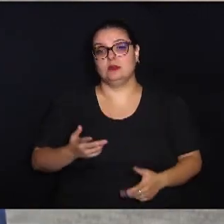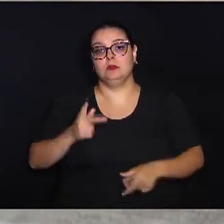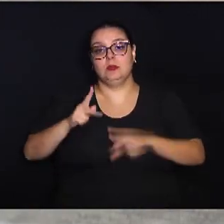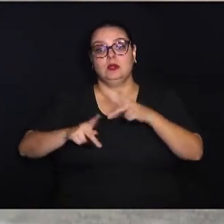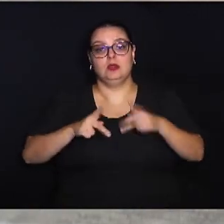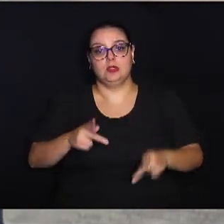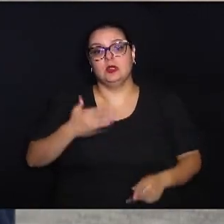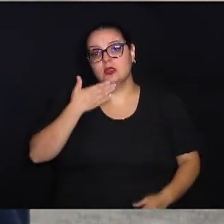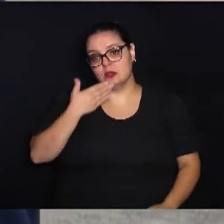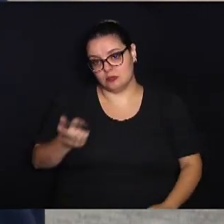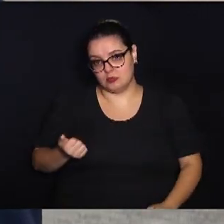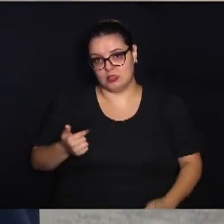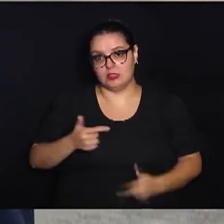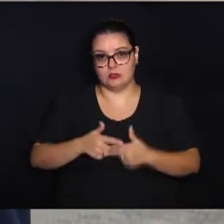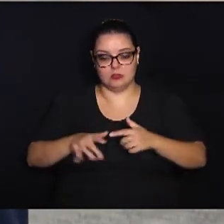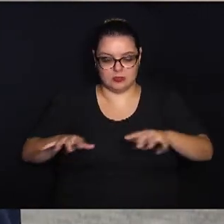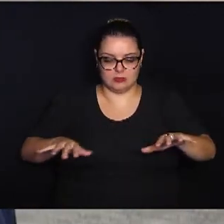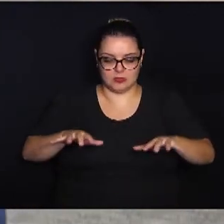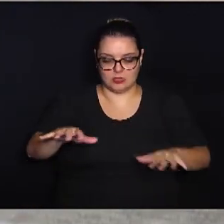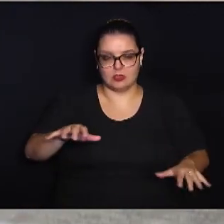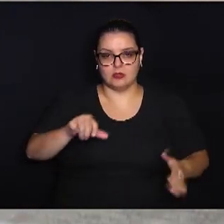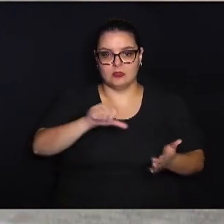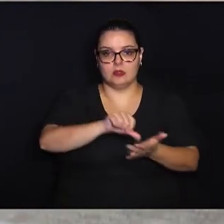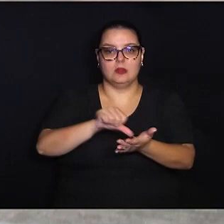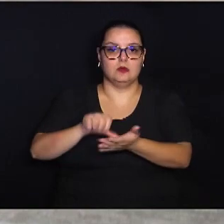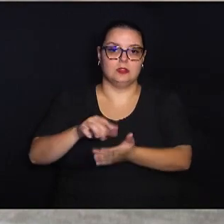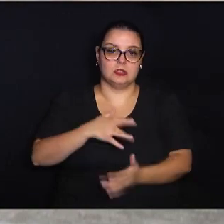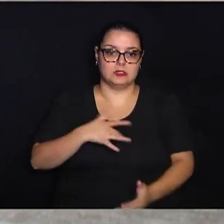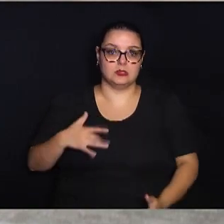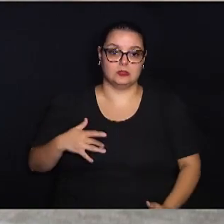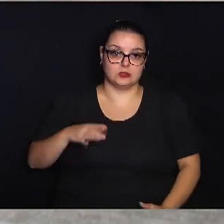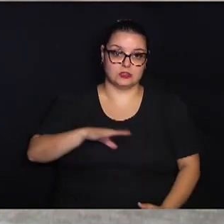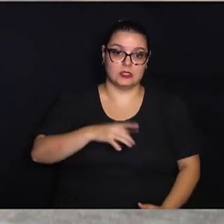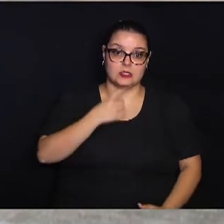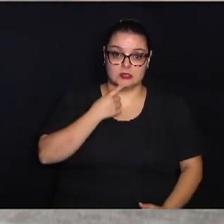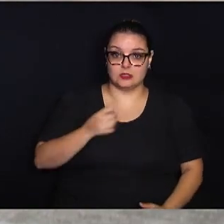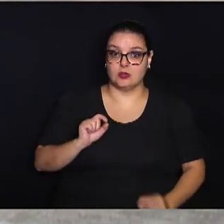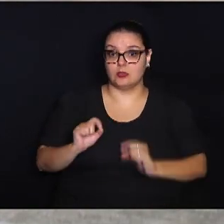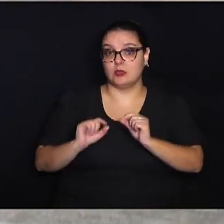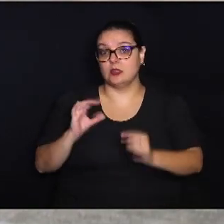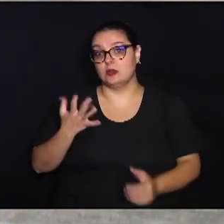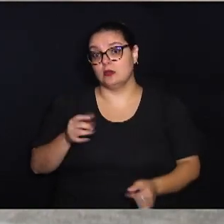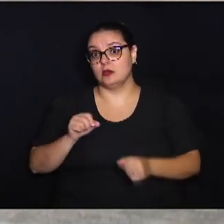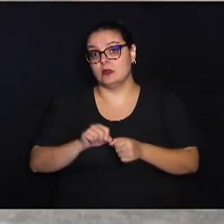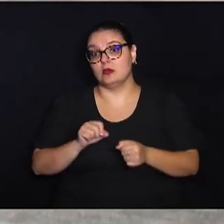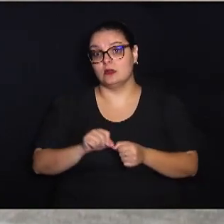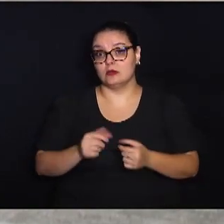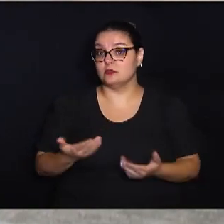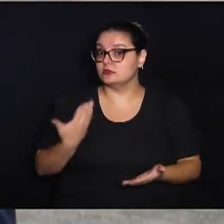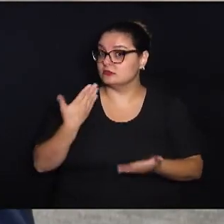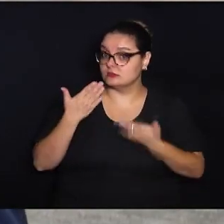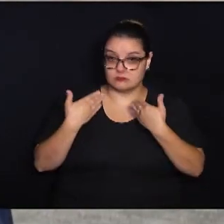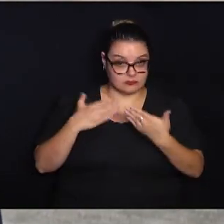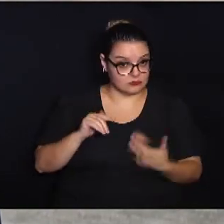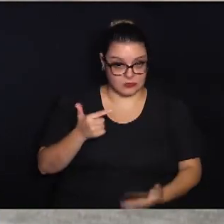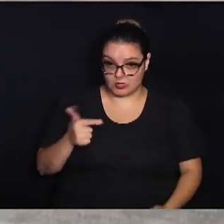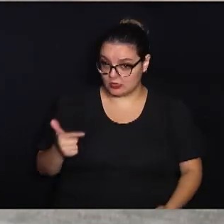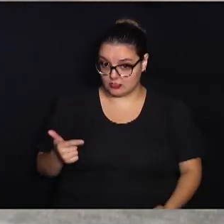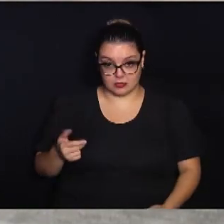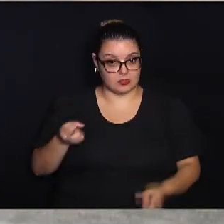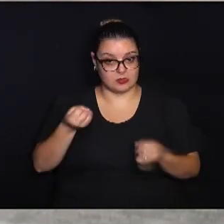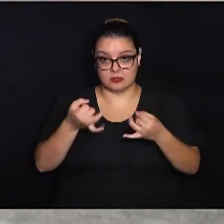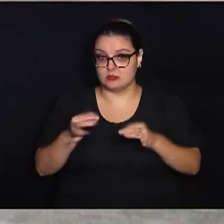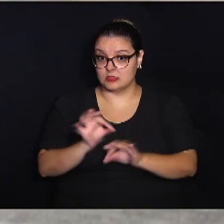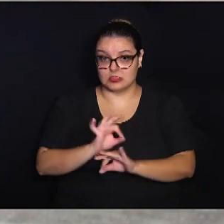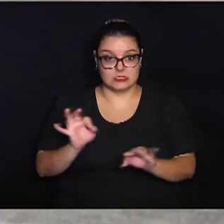seja melhor dividida pelas unidades de saúde na cidade. Acontece que isso está sendo feito sem diálogo, sem conversa, sem